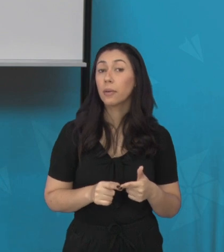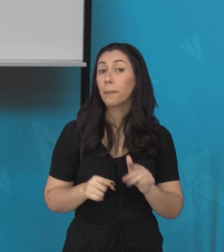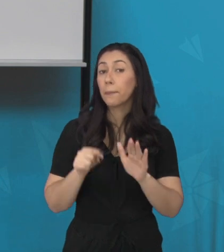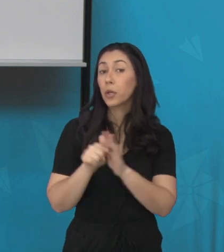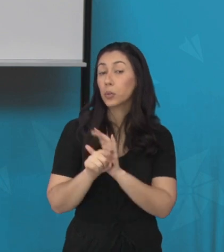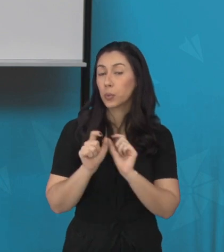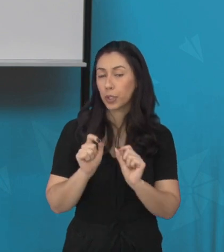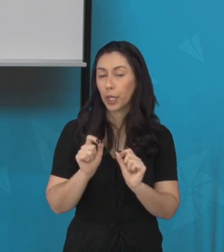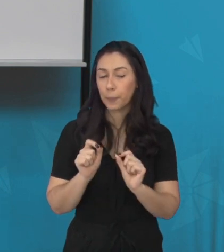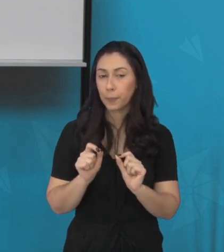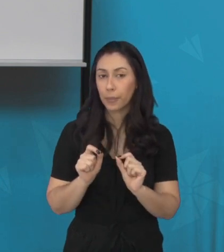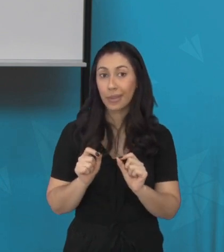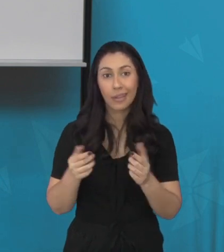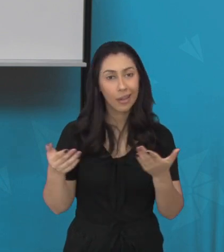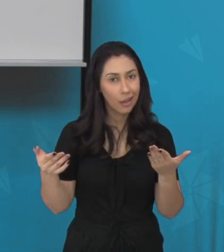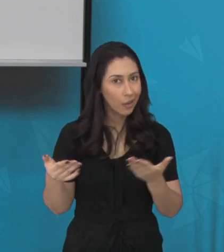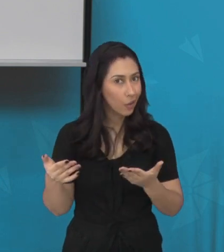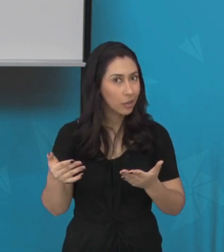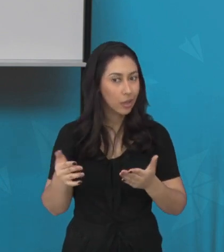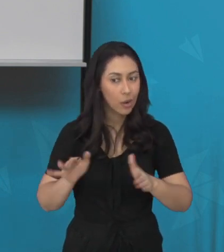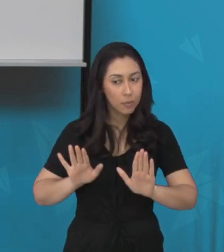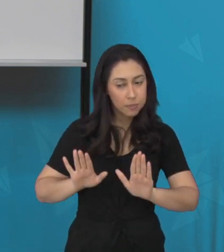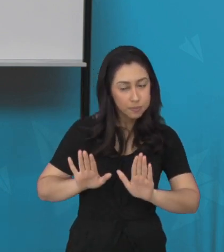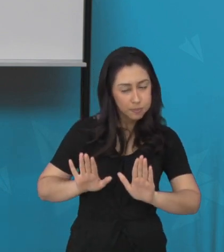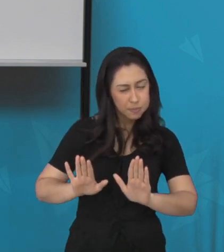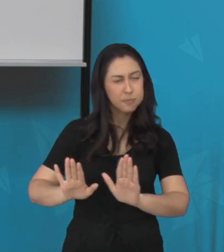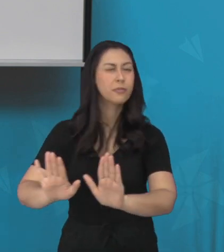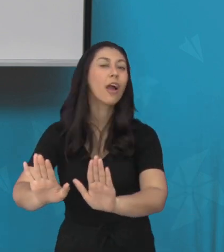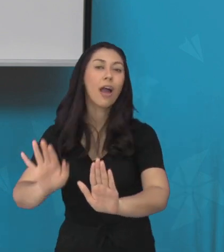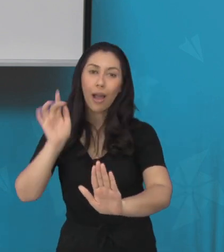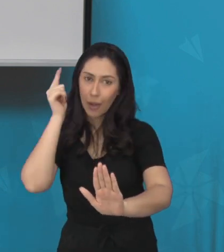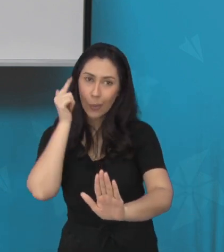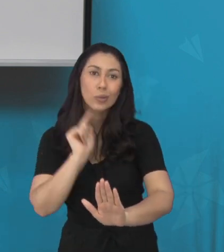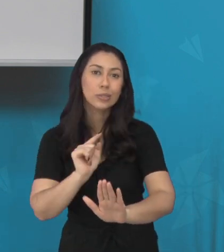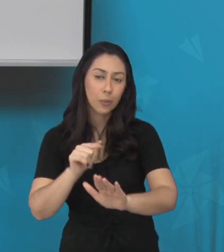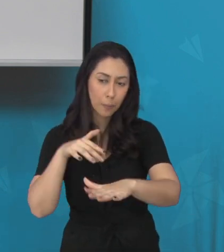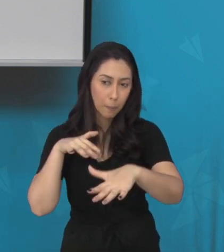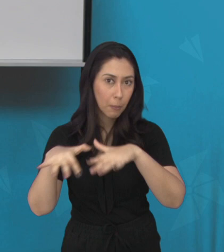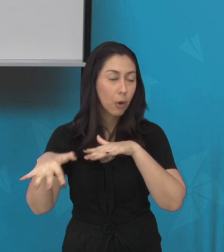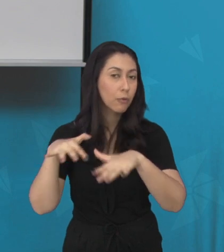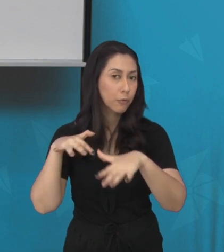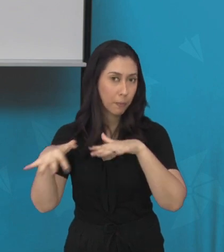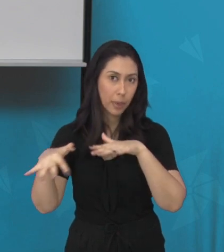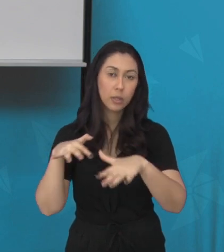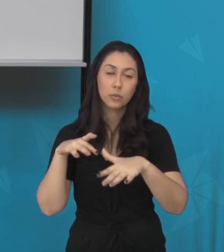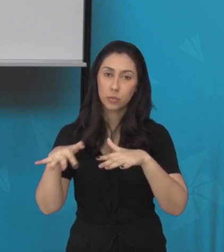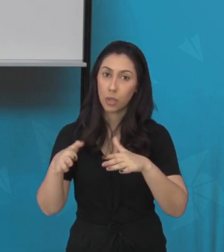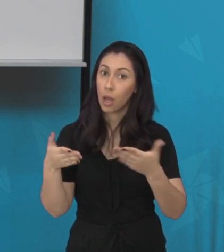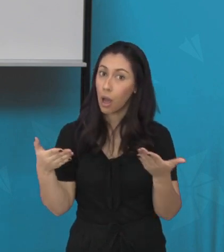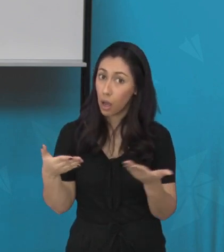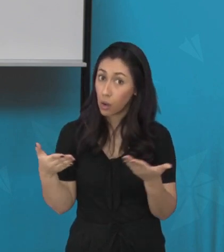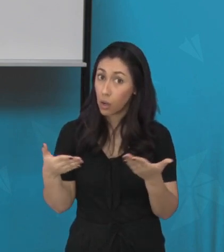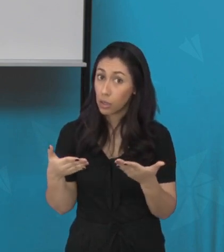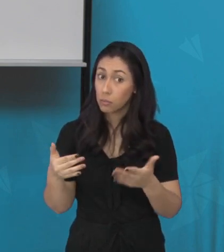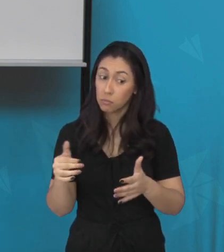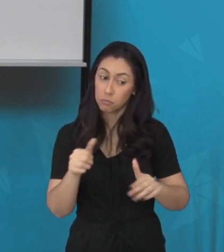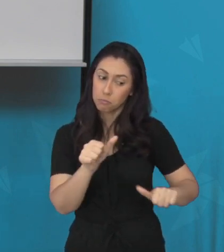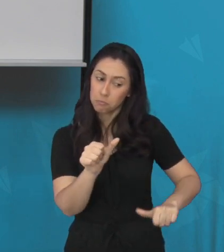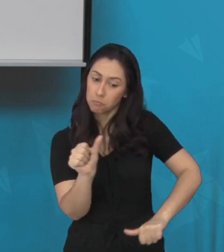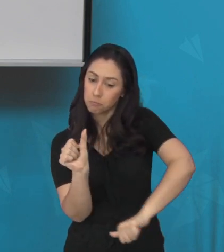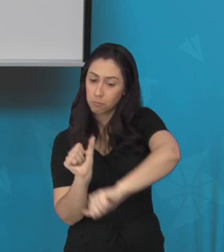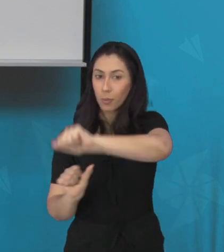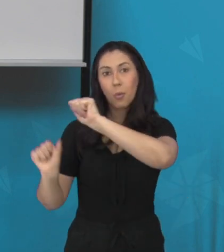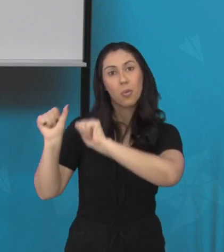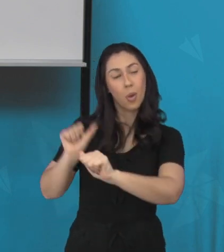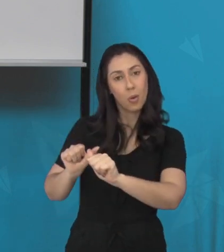fala pra gente, olha só, agora ele já rompeu o movimento. Esse guarda-roupas, ele está sendo movimentado. A gente sai do